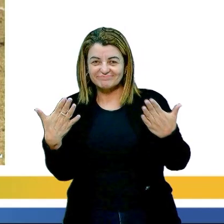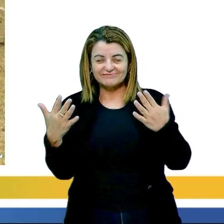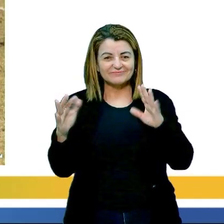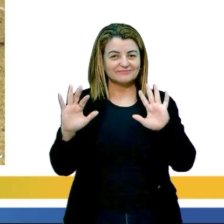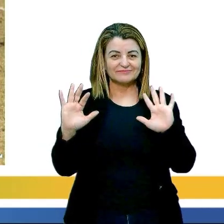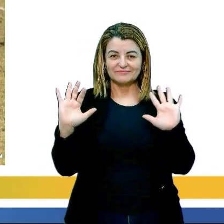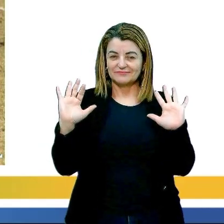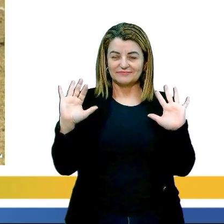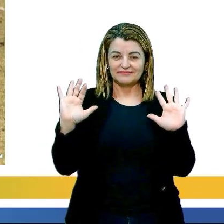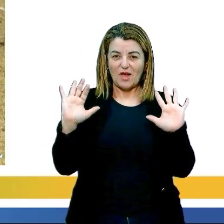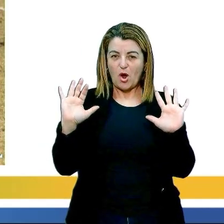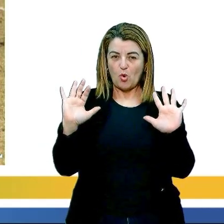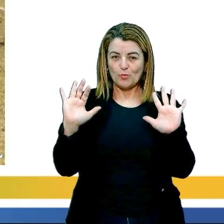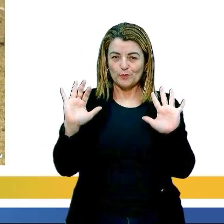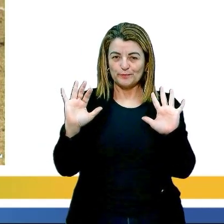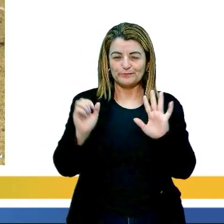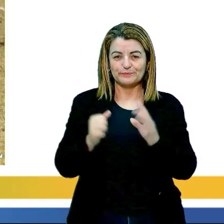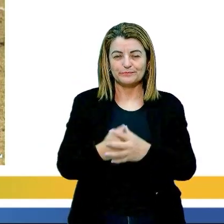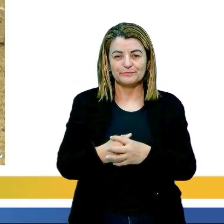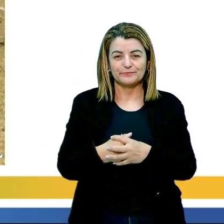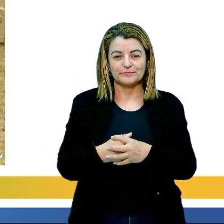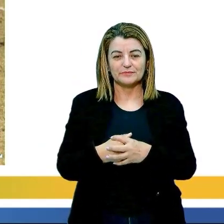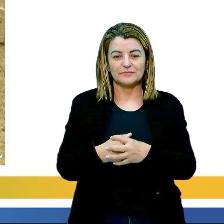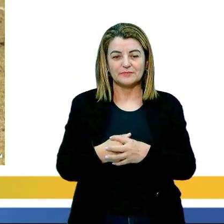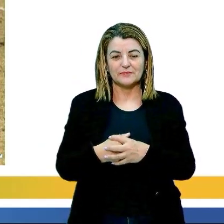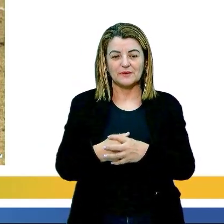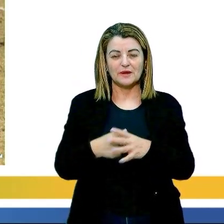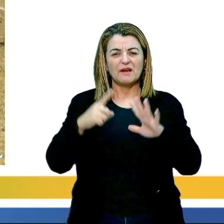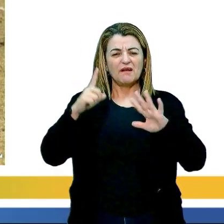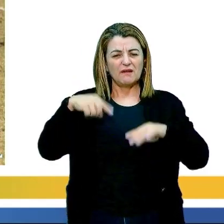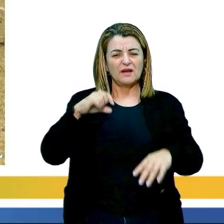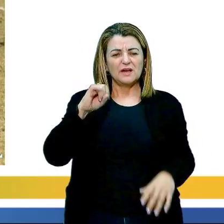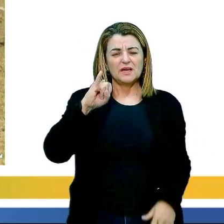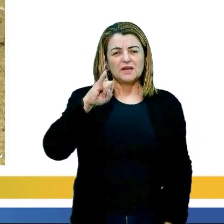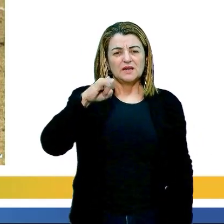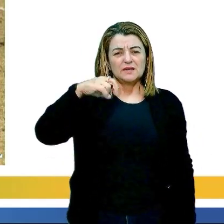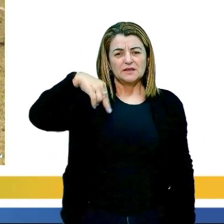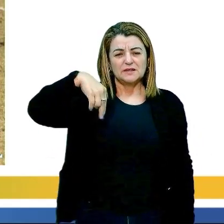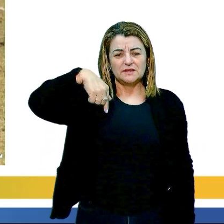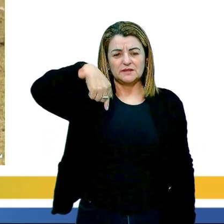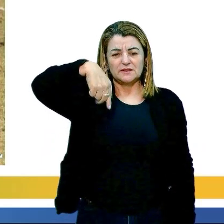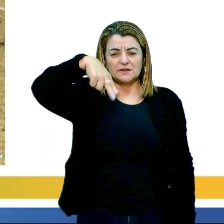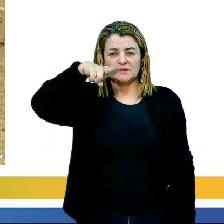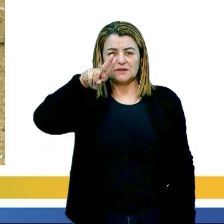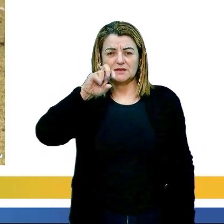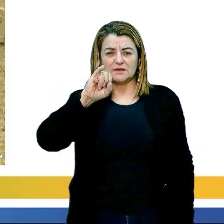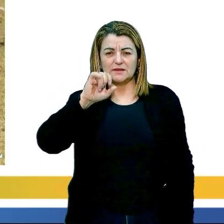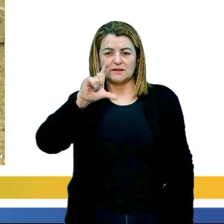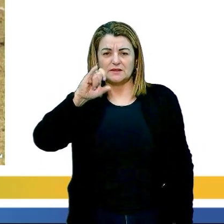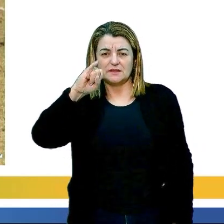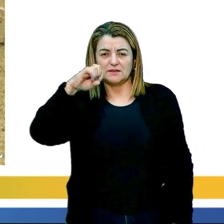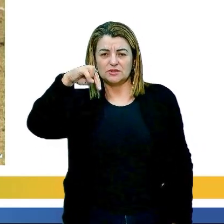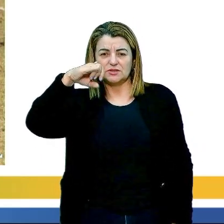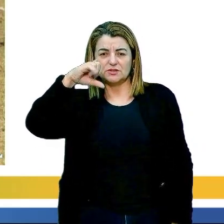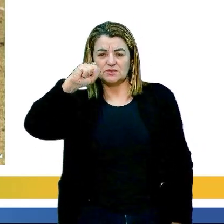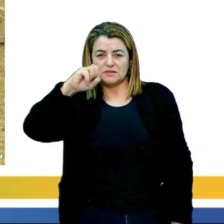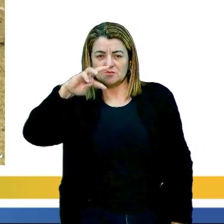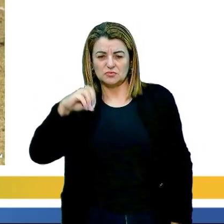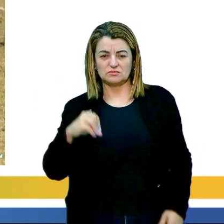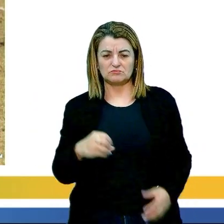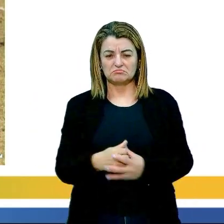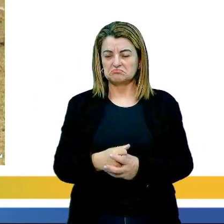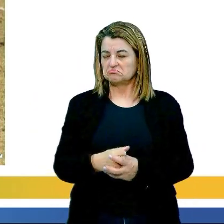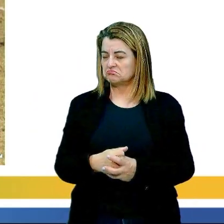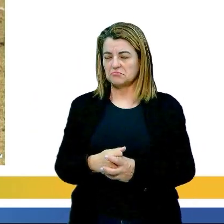obrigatória. Não, também não. É um inquilinismo, um está vivendo hospedado no outro?